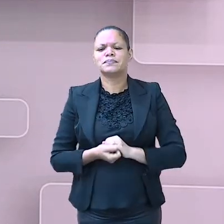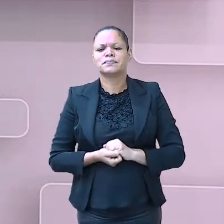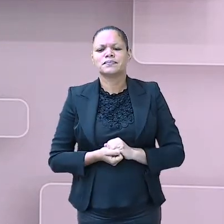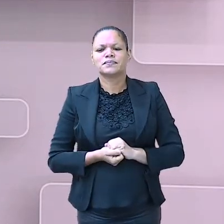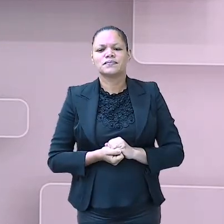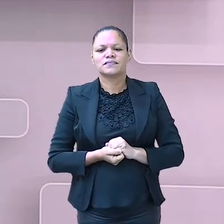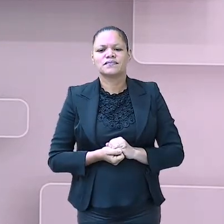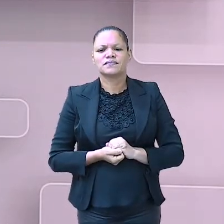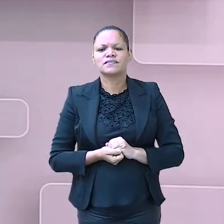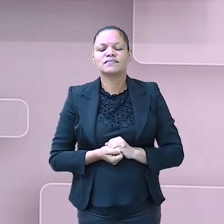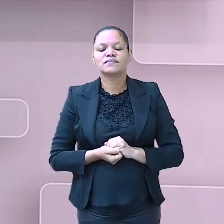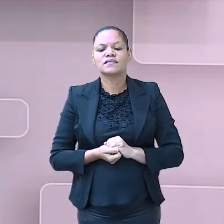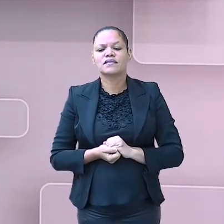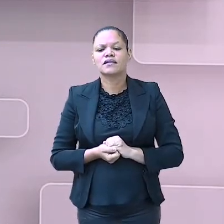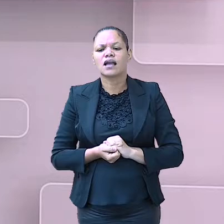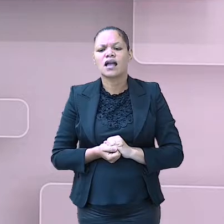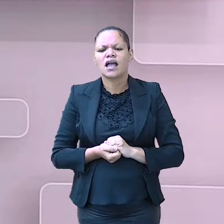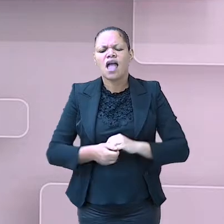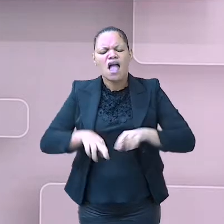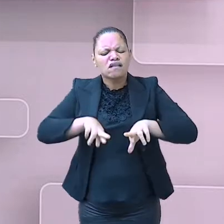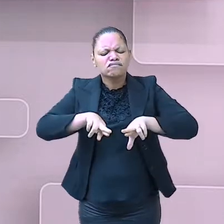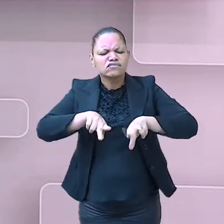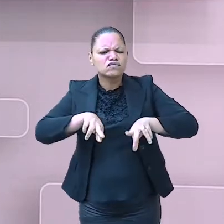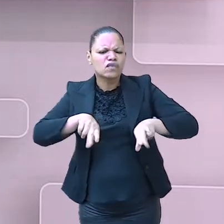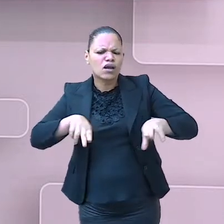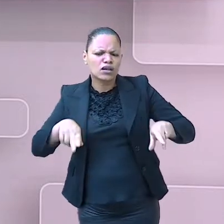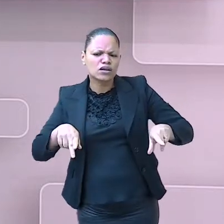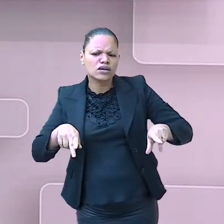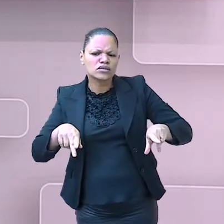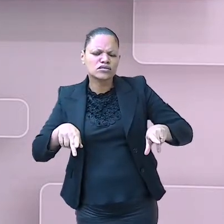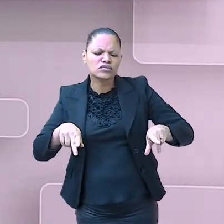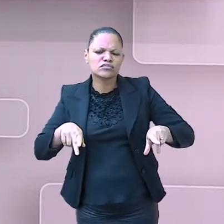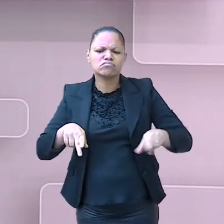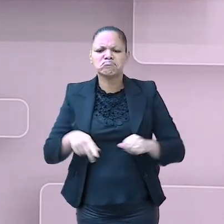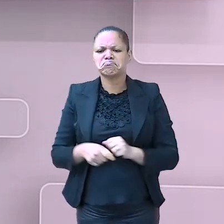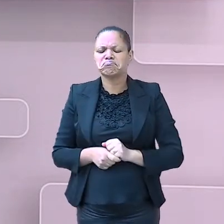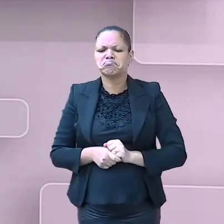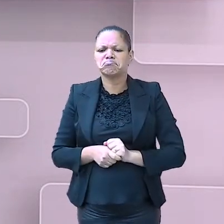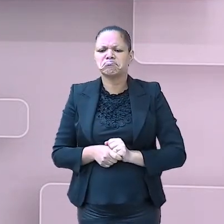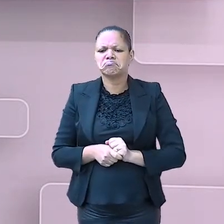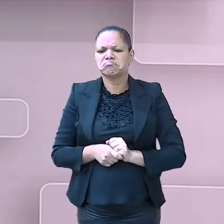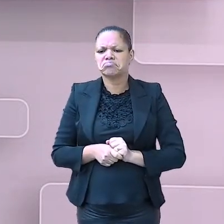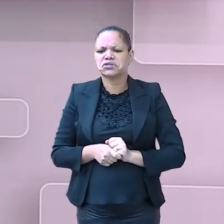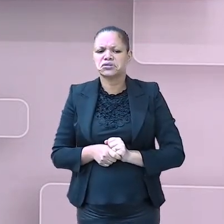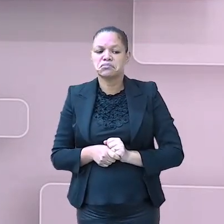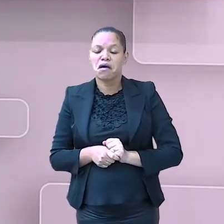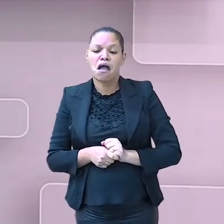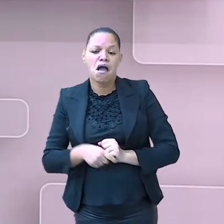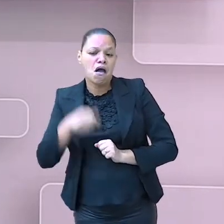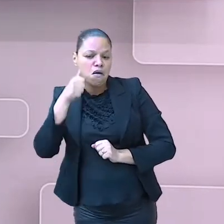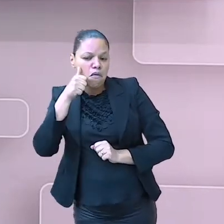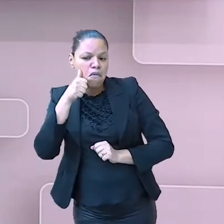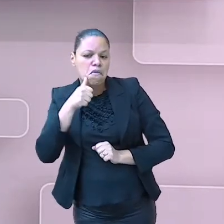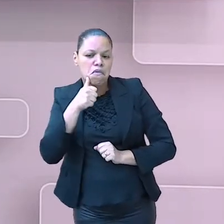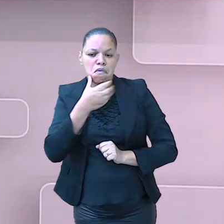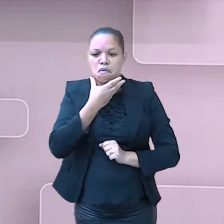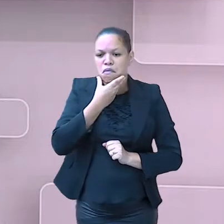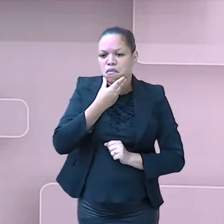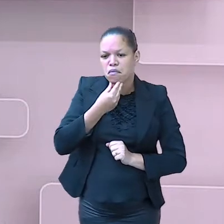é que é dimorfismo, é diferenciar o sexo pela estrutura externa do